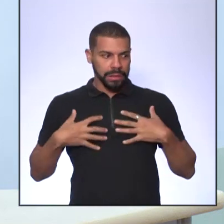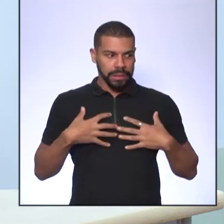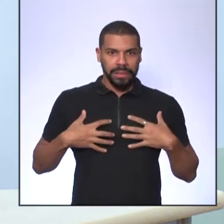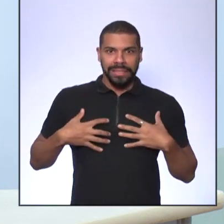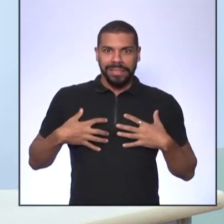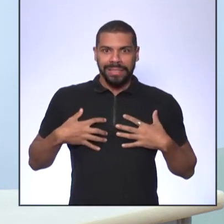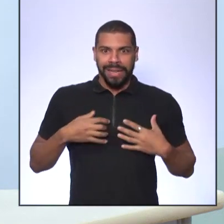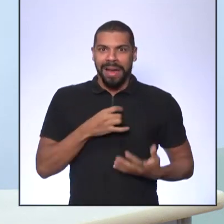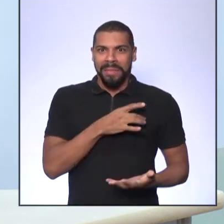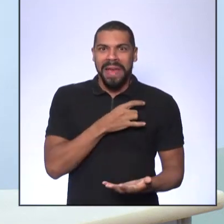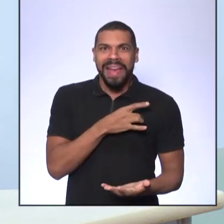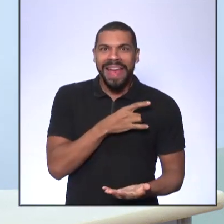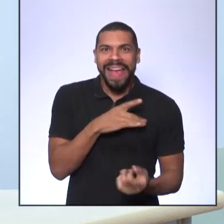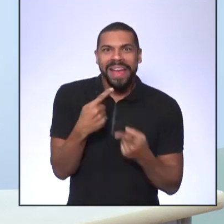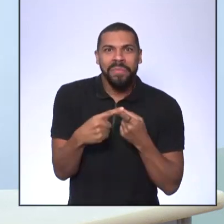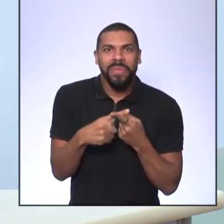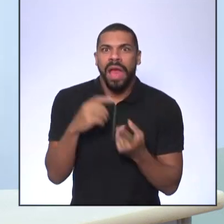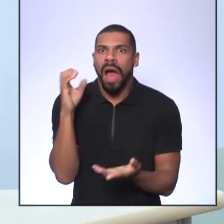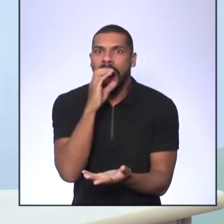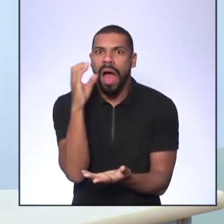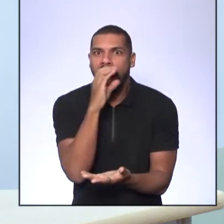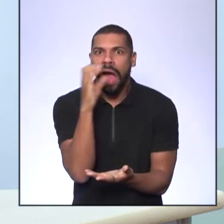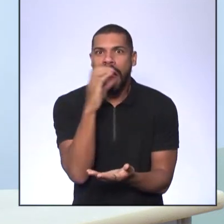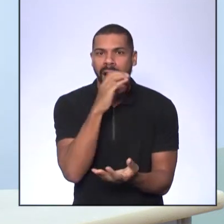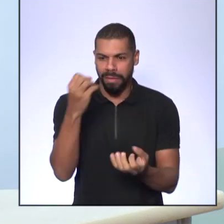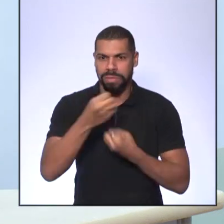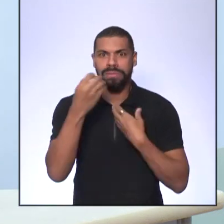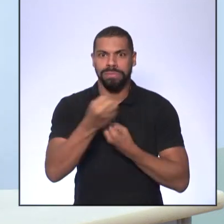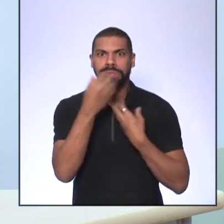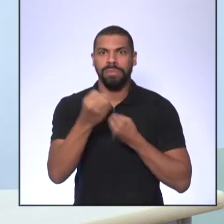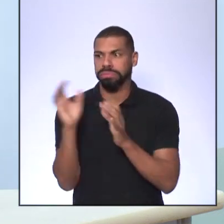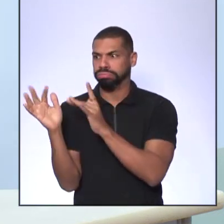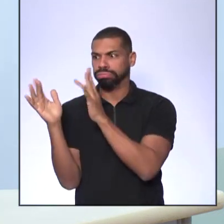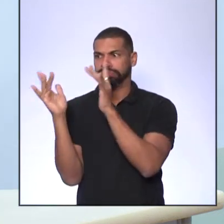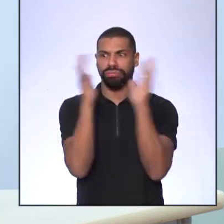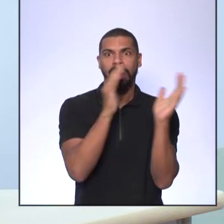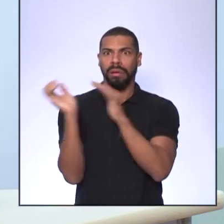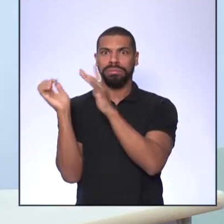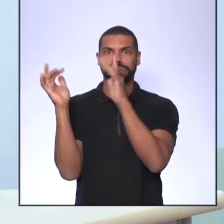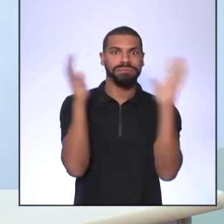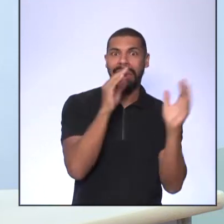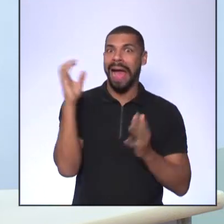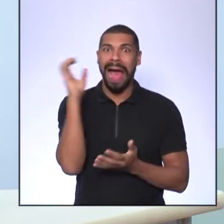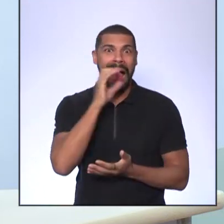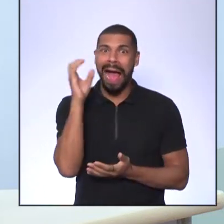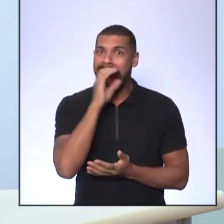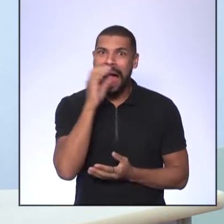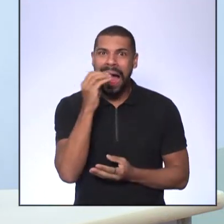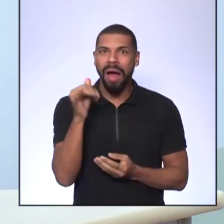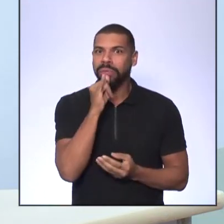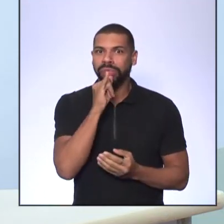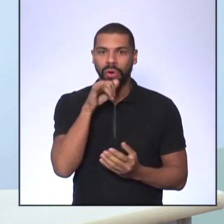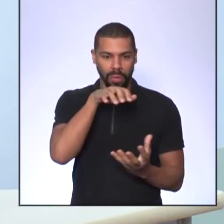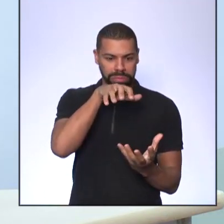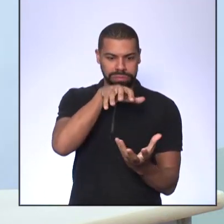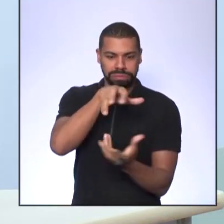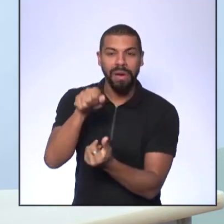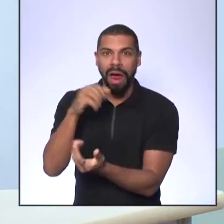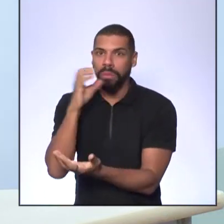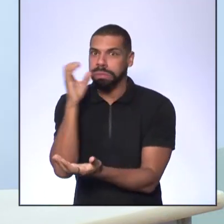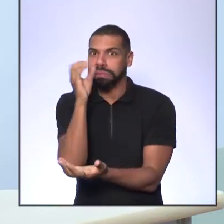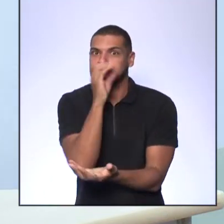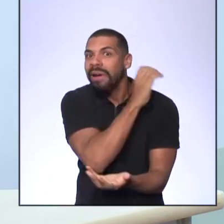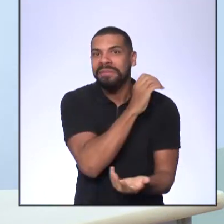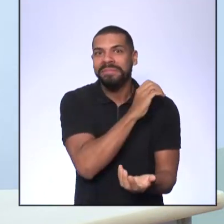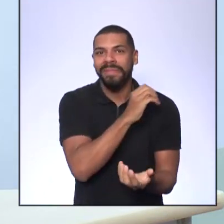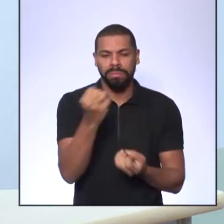quanto, né, a agilidade que essas informações todas circundam o globo terrestre, né? Passam aqui para